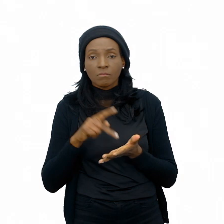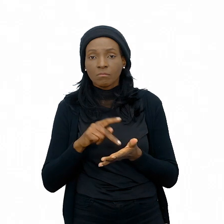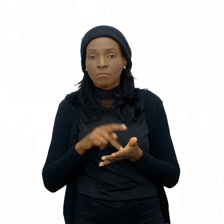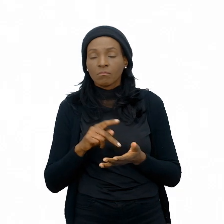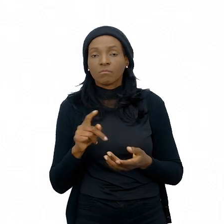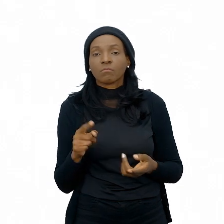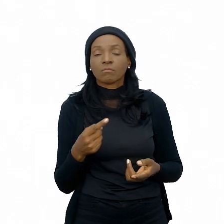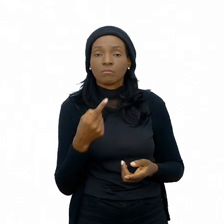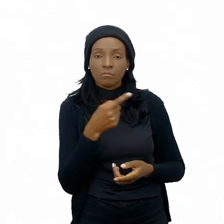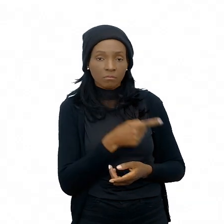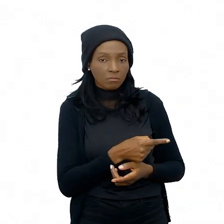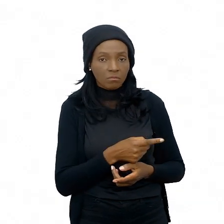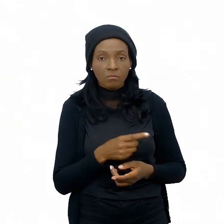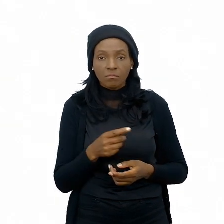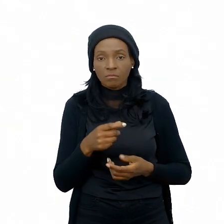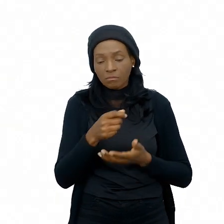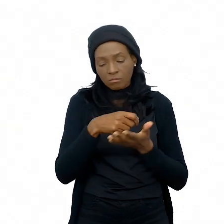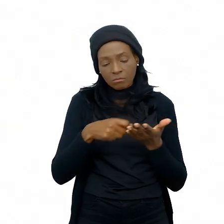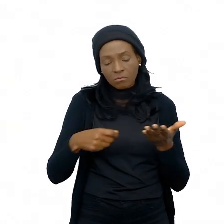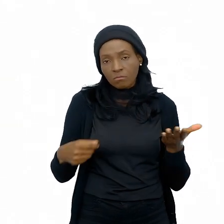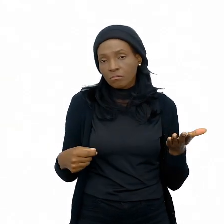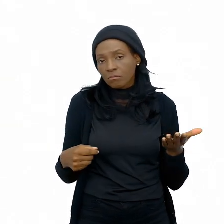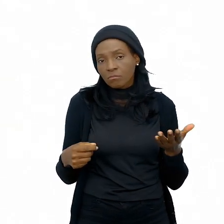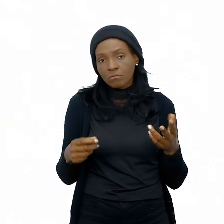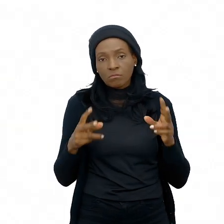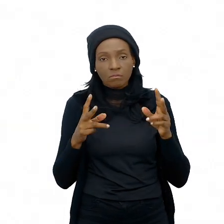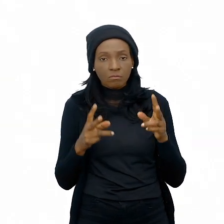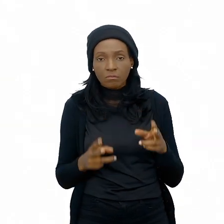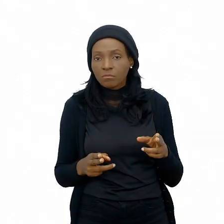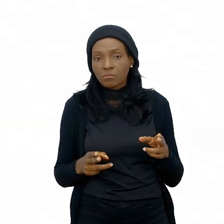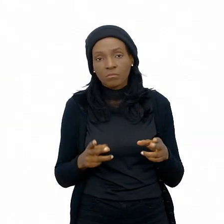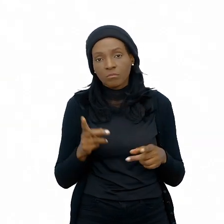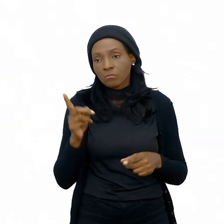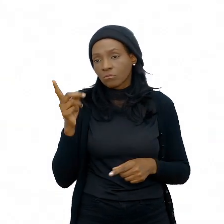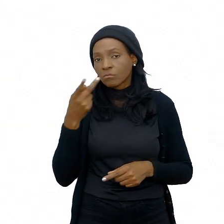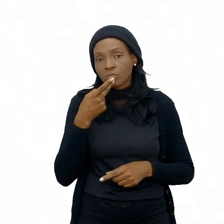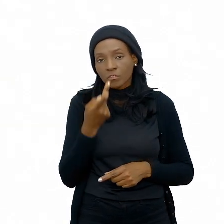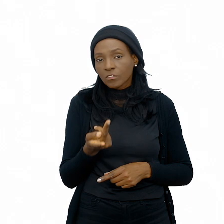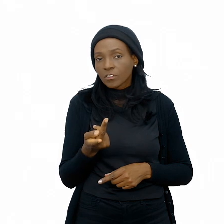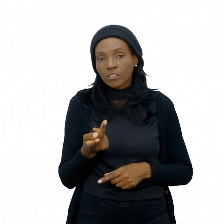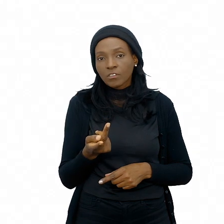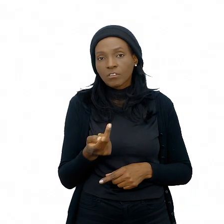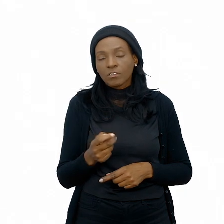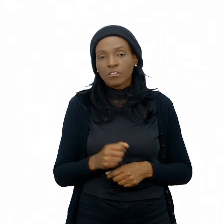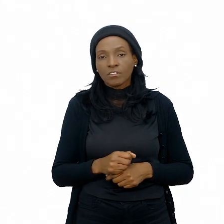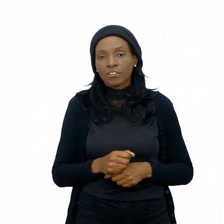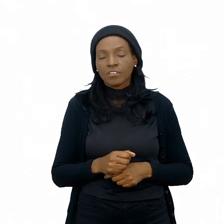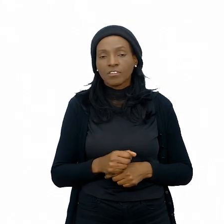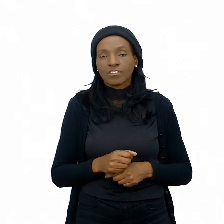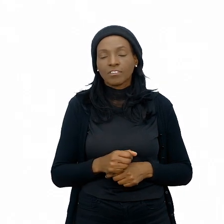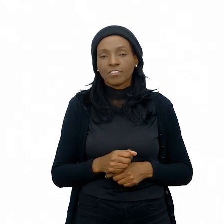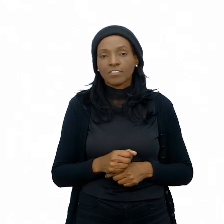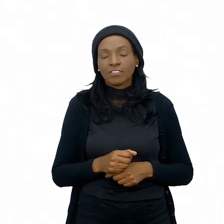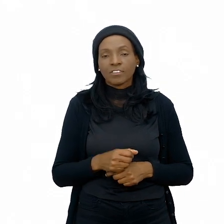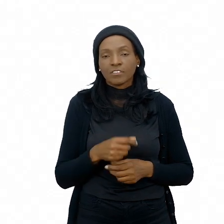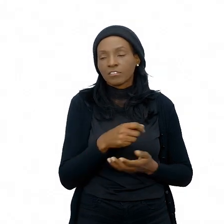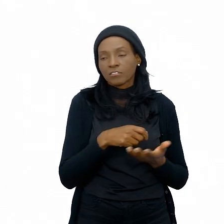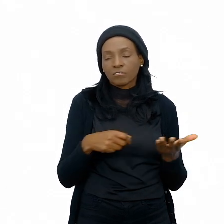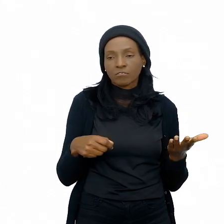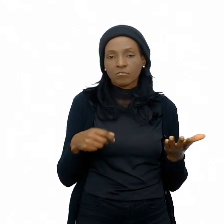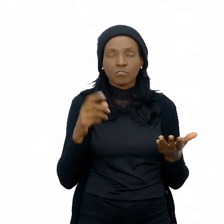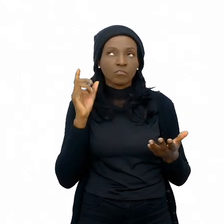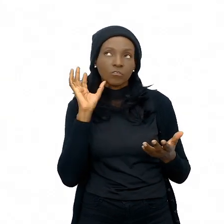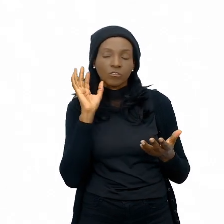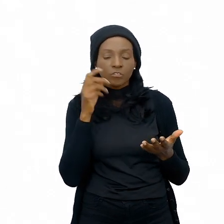verdade, ela representou da mesma forma em que foi dito, em que foi ditado, em que foi falado. Quando